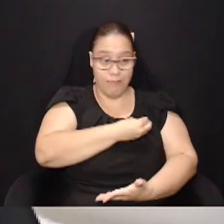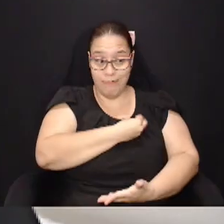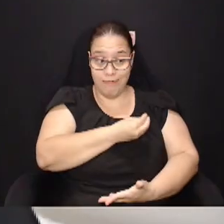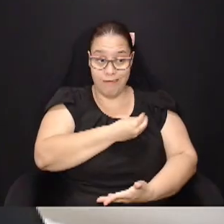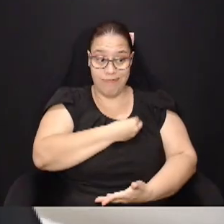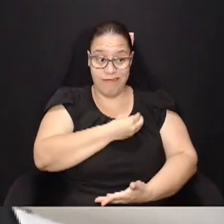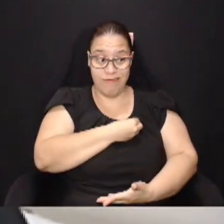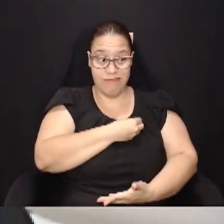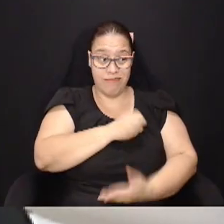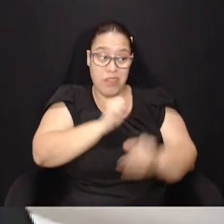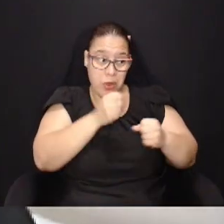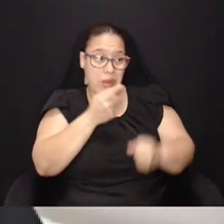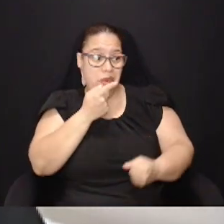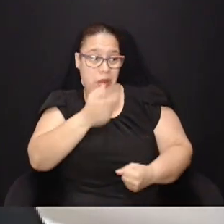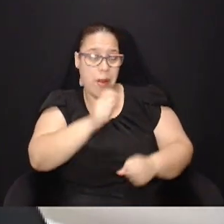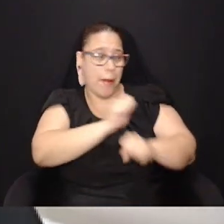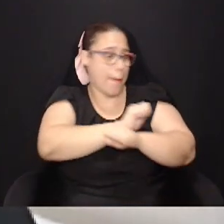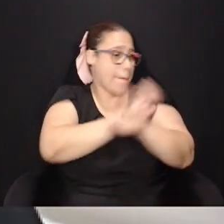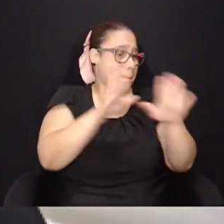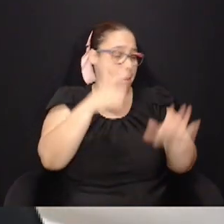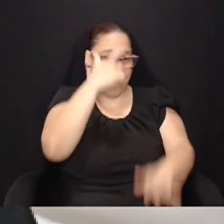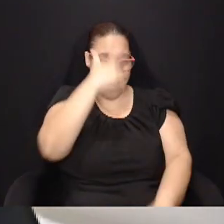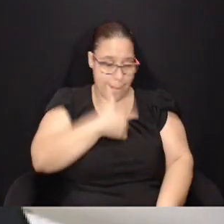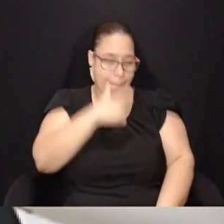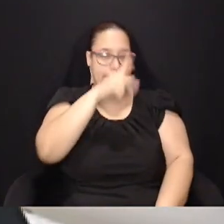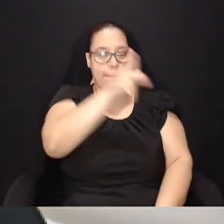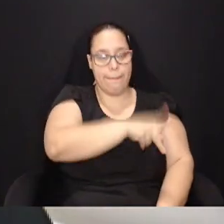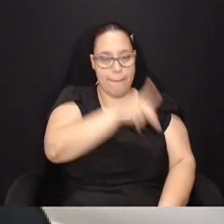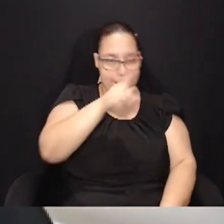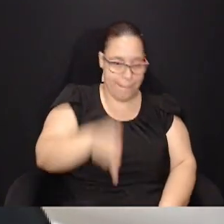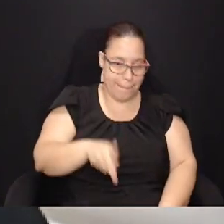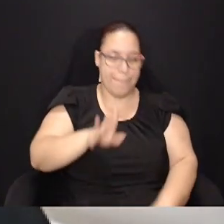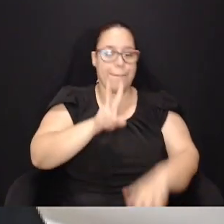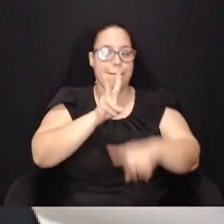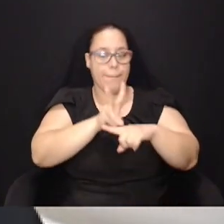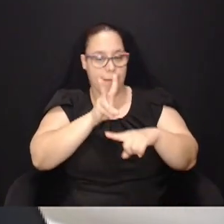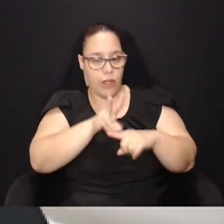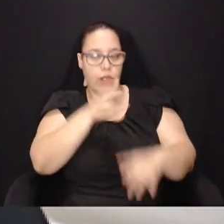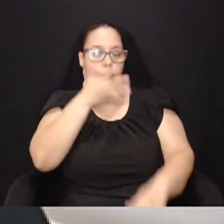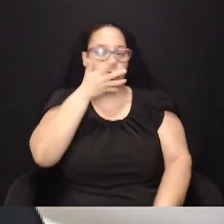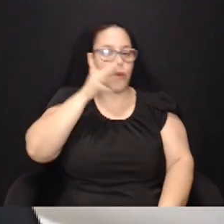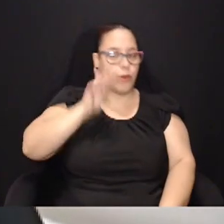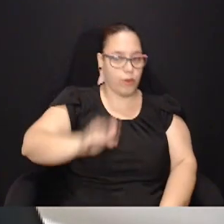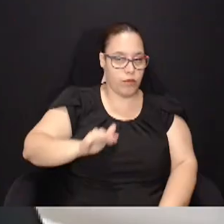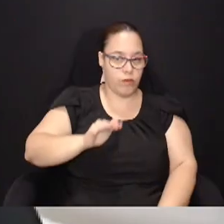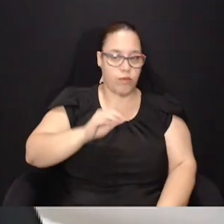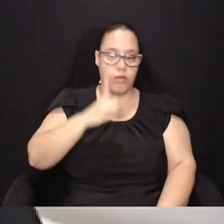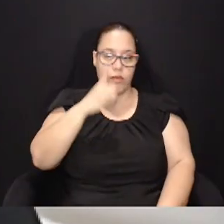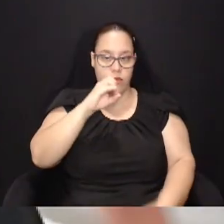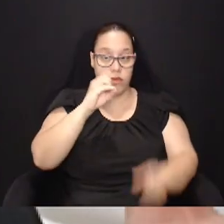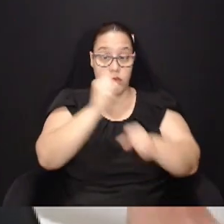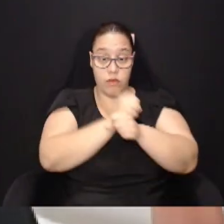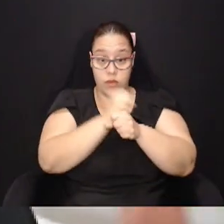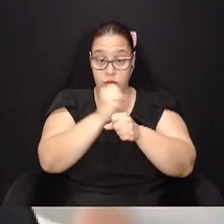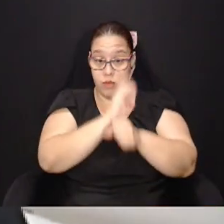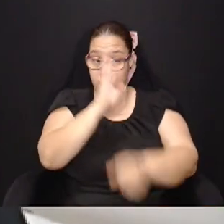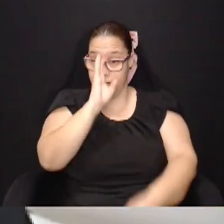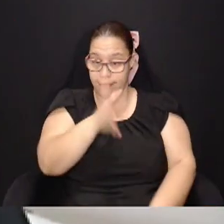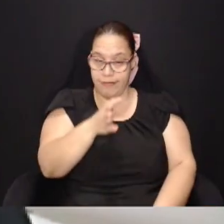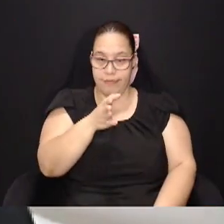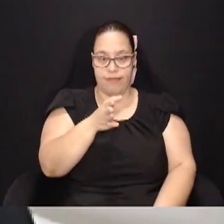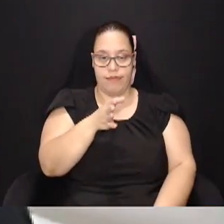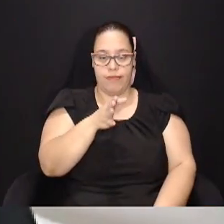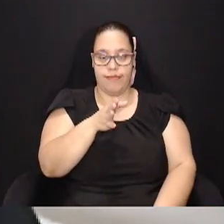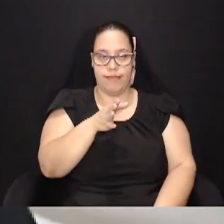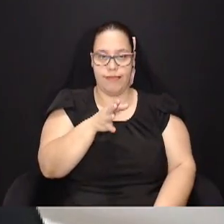dizer com clareza, hoje eu sou um professor, eu cuido de crianças há 10 anos e eu